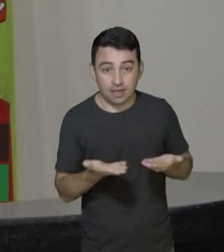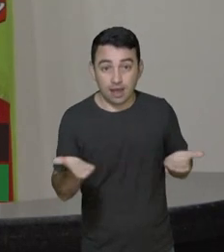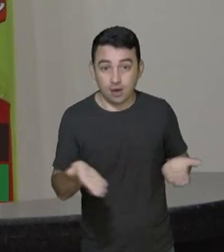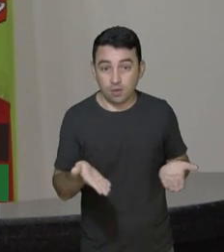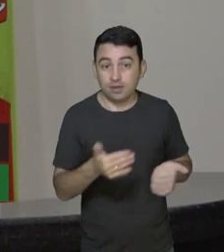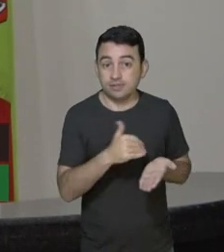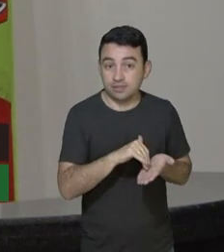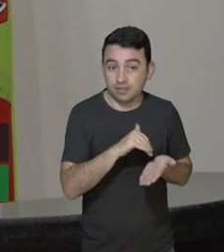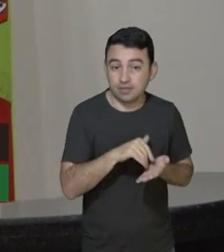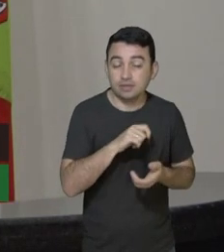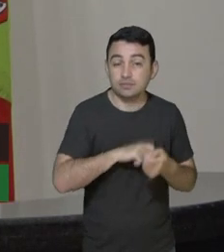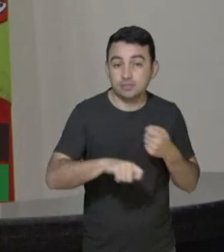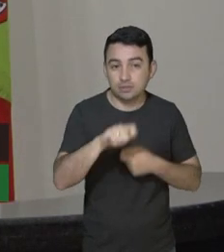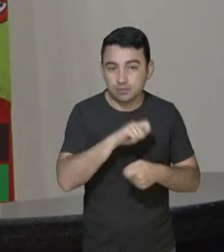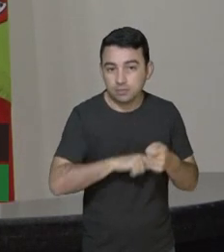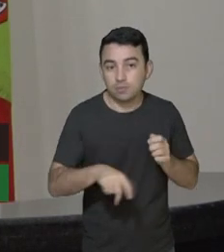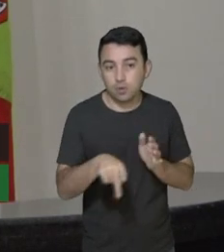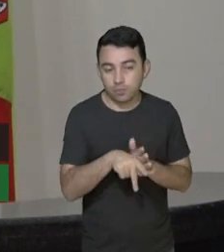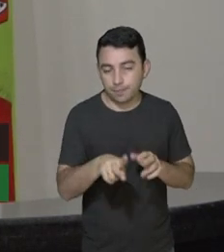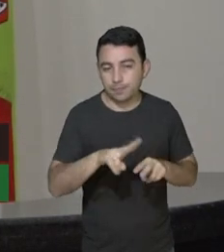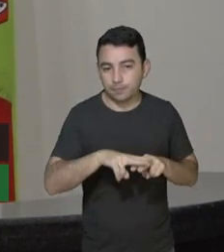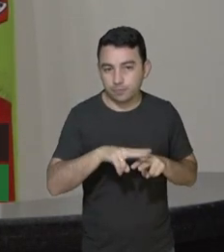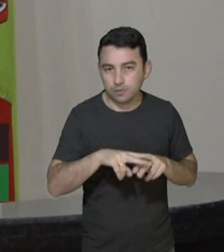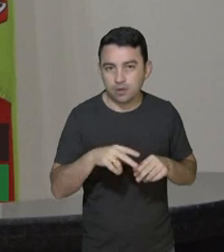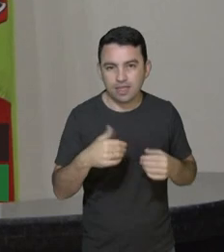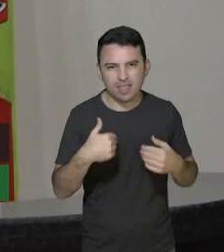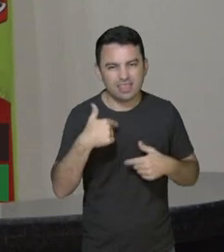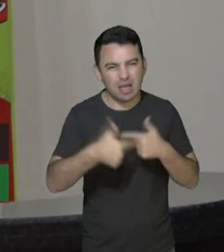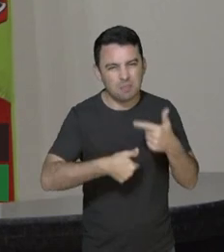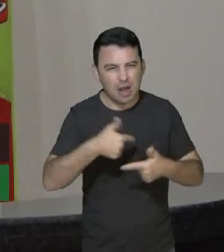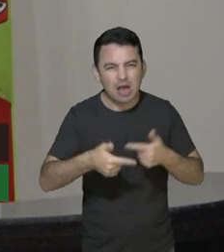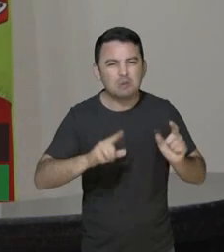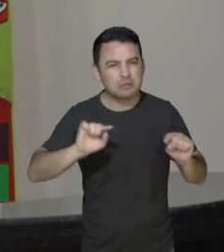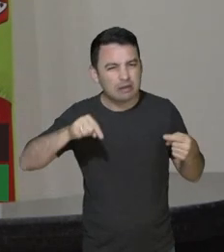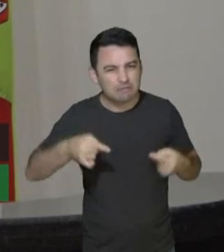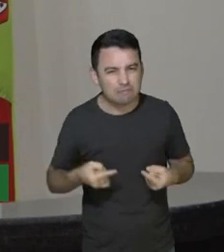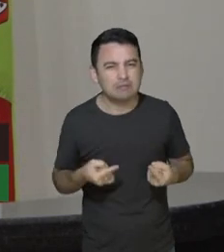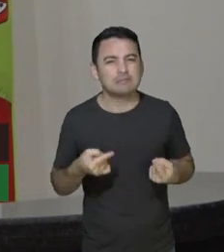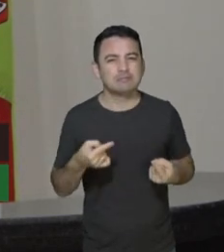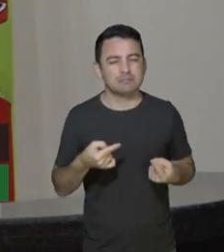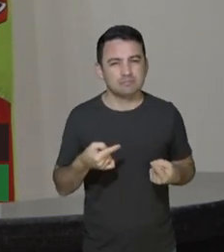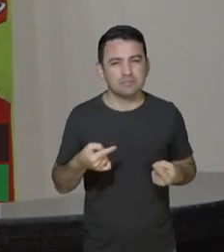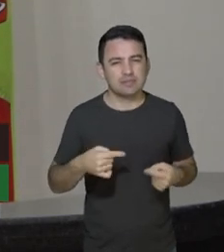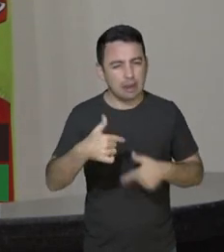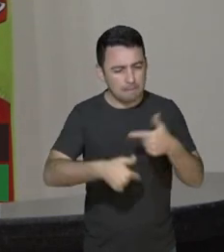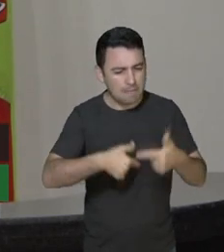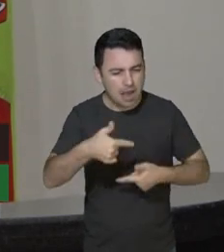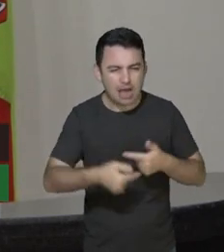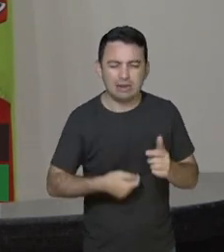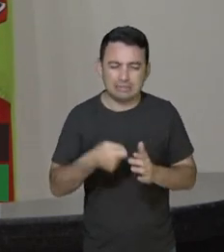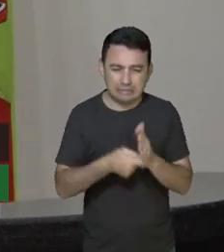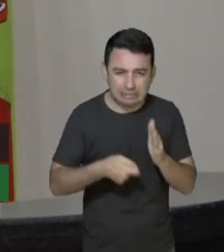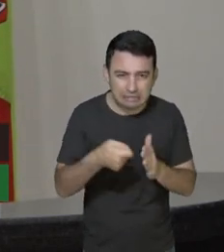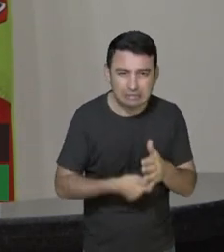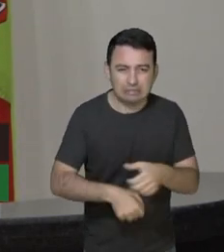da Administração Prisional. Trabalho desafiador, trabalho incansável, trabalho de domingo